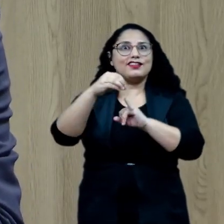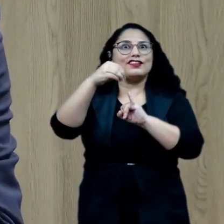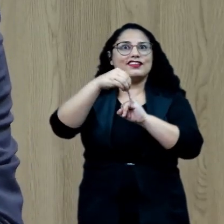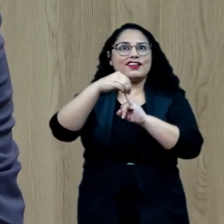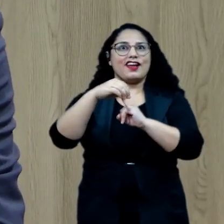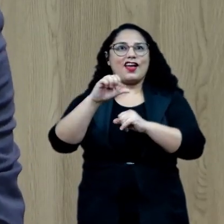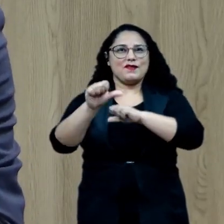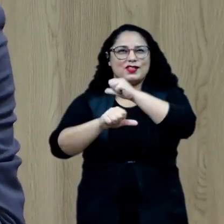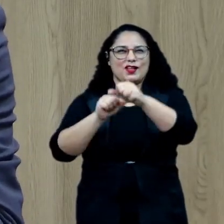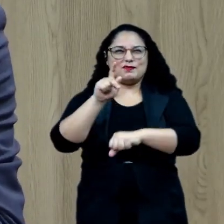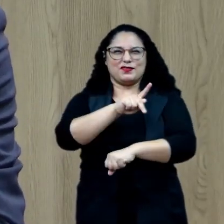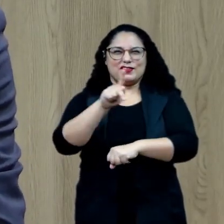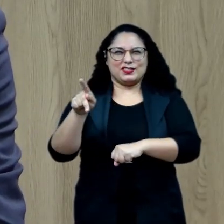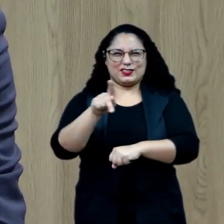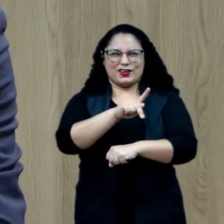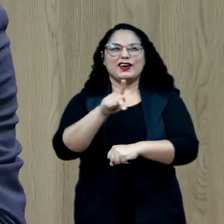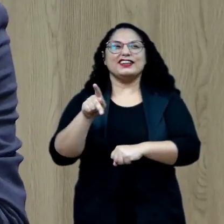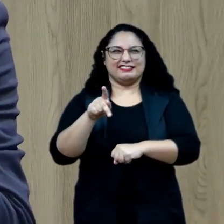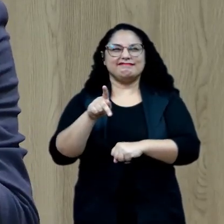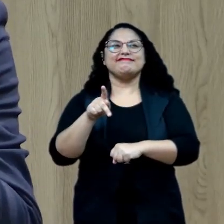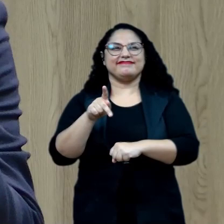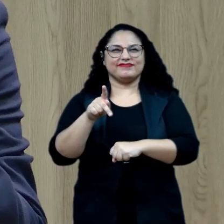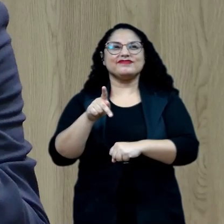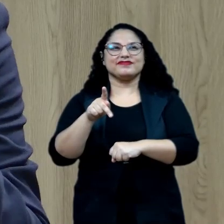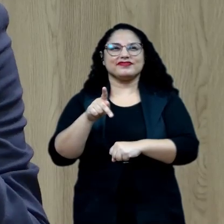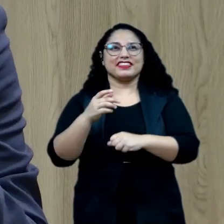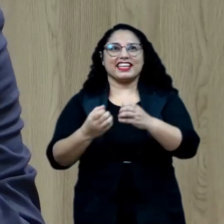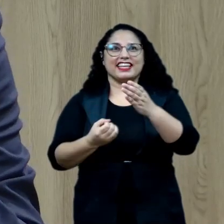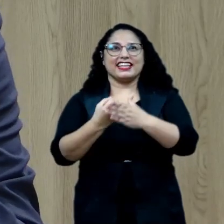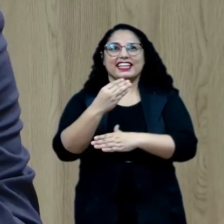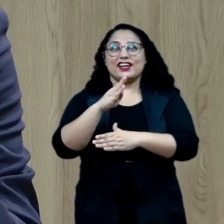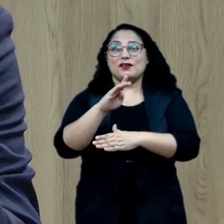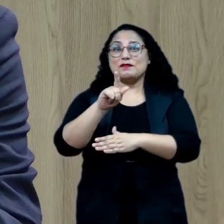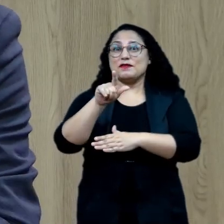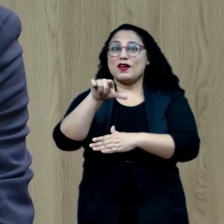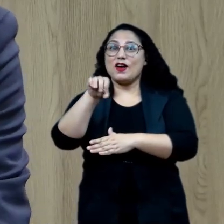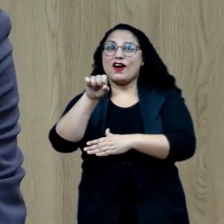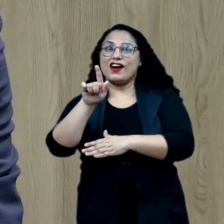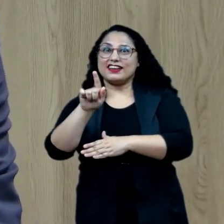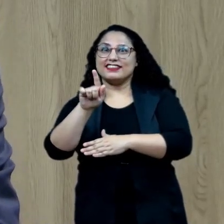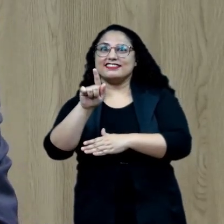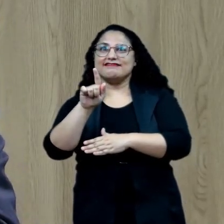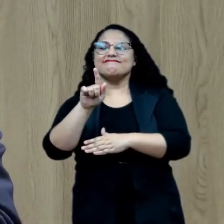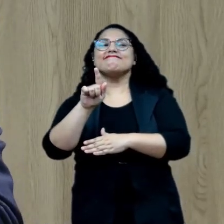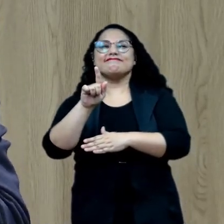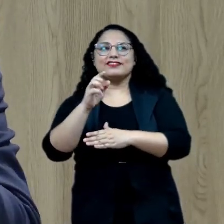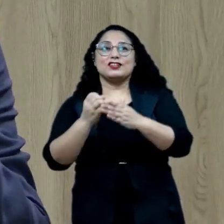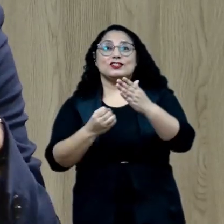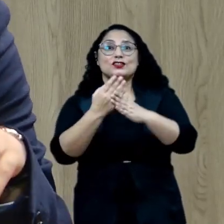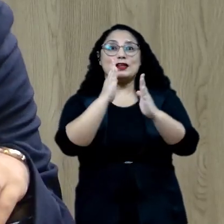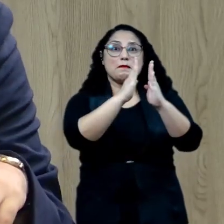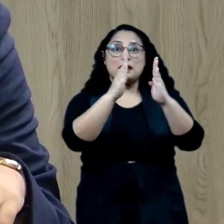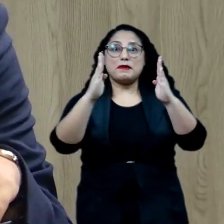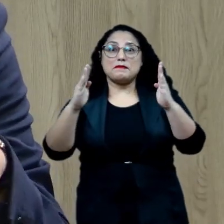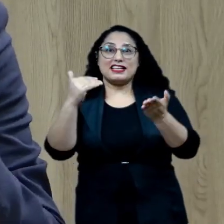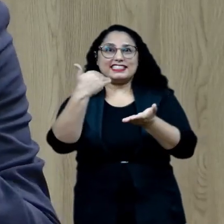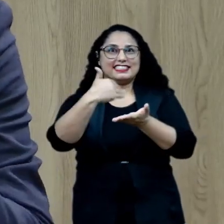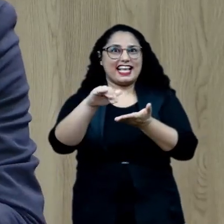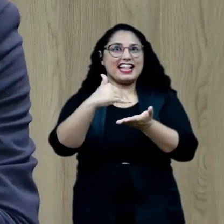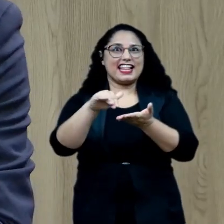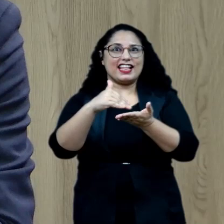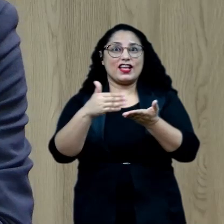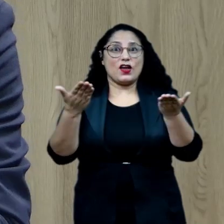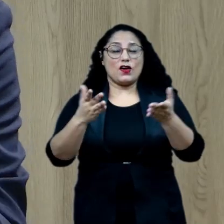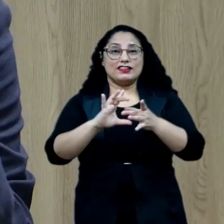viro professor, aí me torno professor, aí surge o blog, aí do blog surge a biblioteca secretarial, que